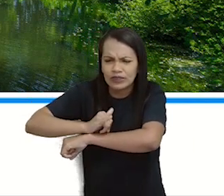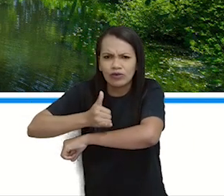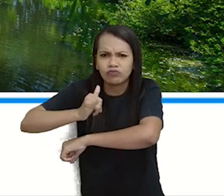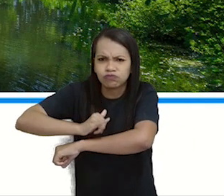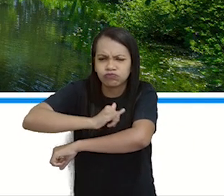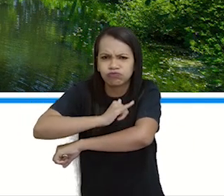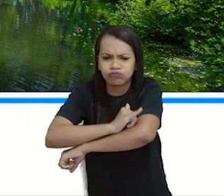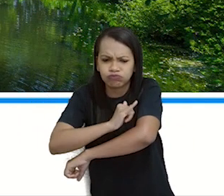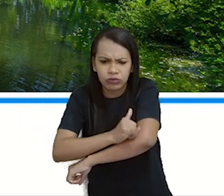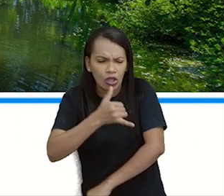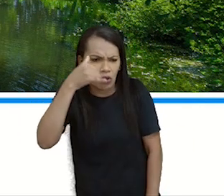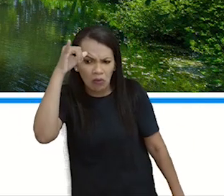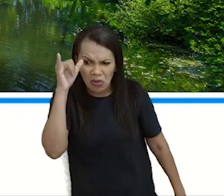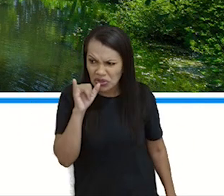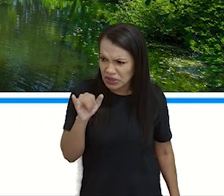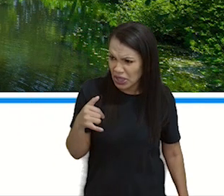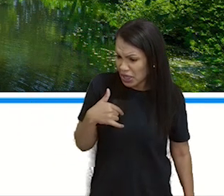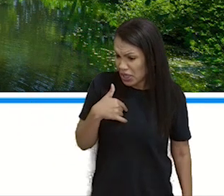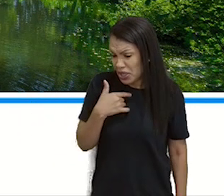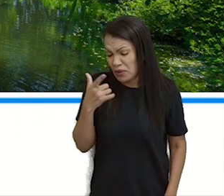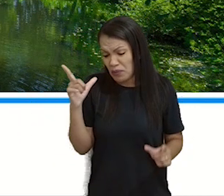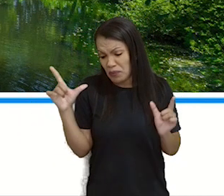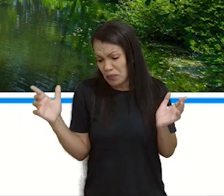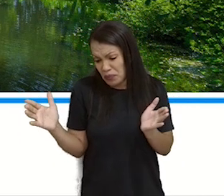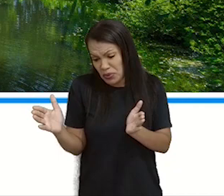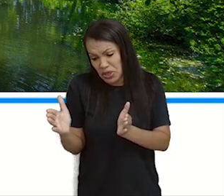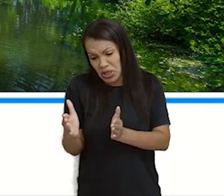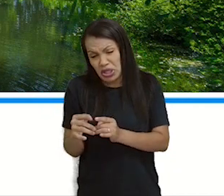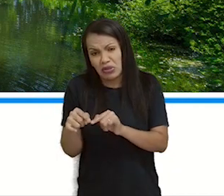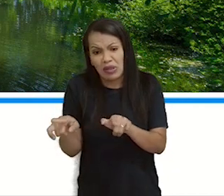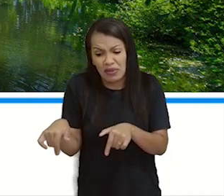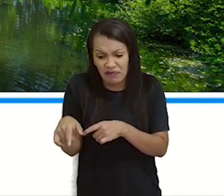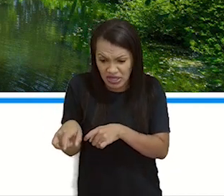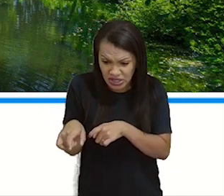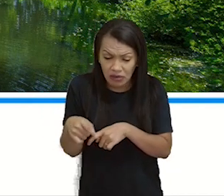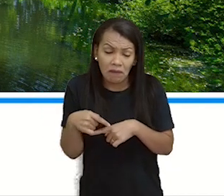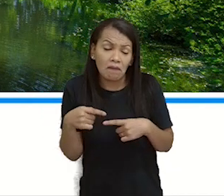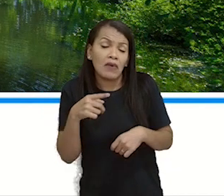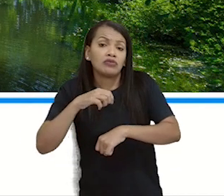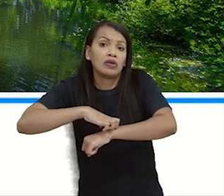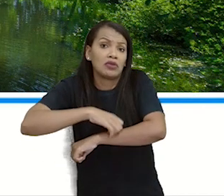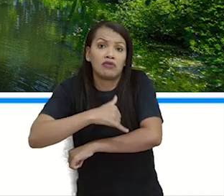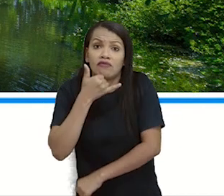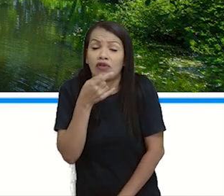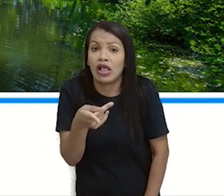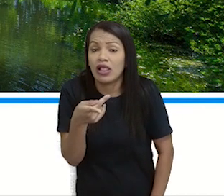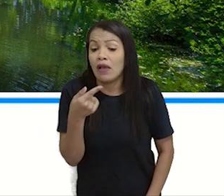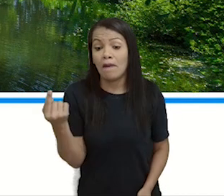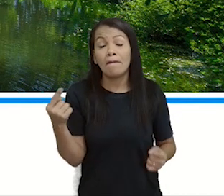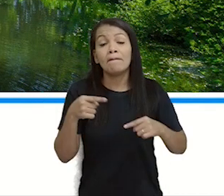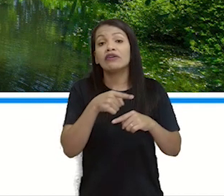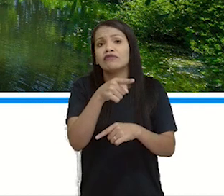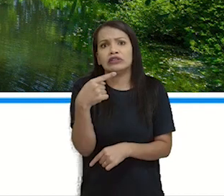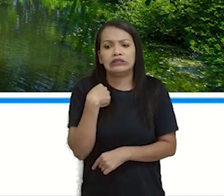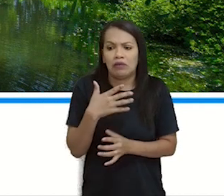estava acontecendo e o boi disse, mas eu sou o menor boi da minha fazenda. Aí os sapinhos falaram, ah, mas pra gente você